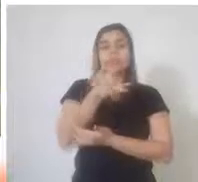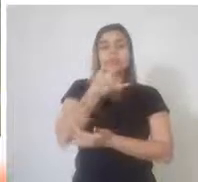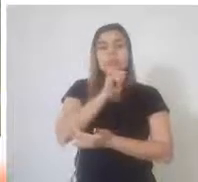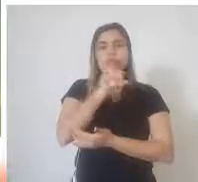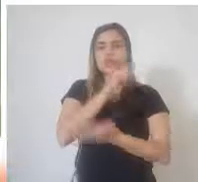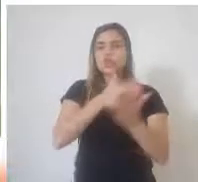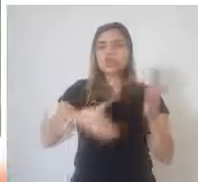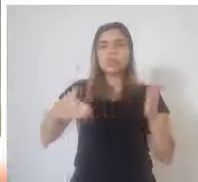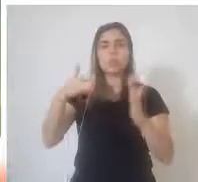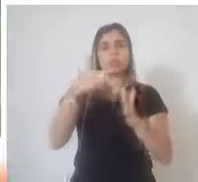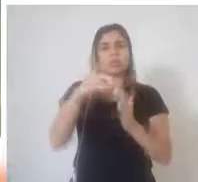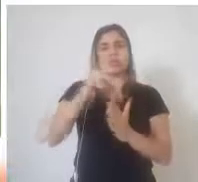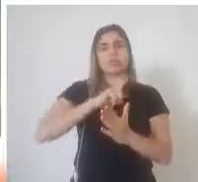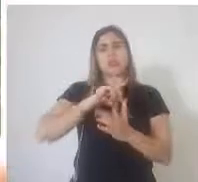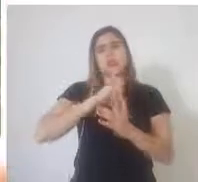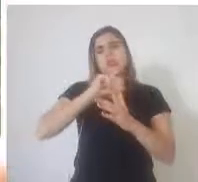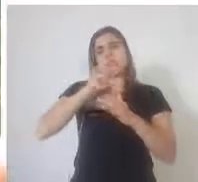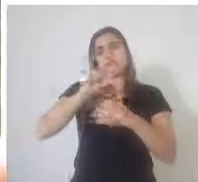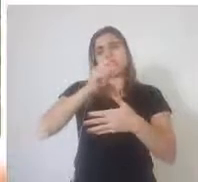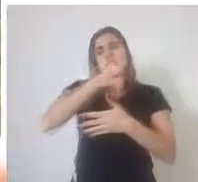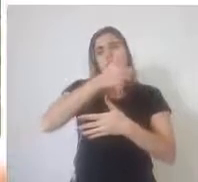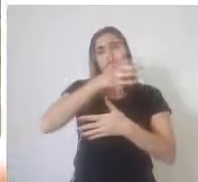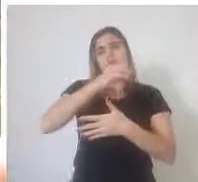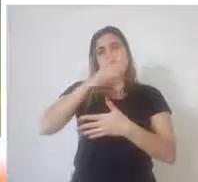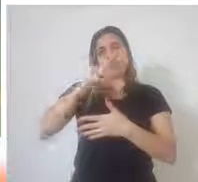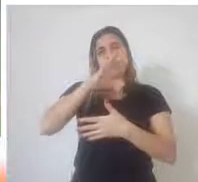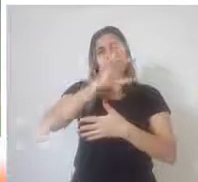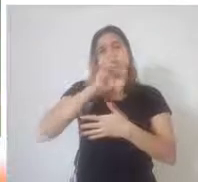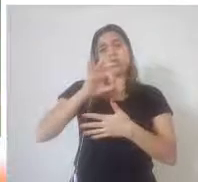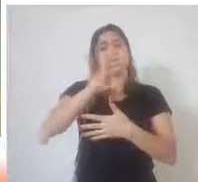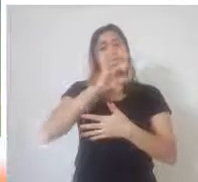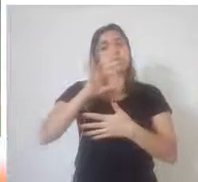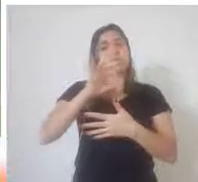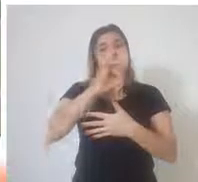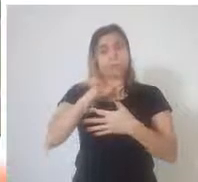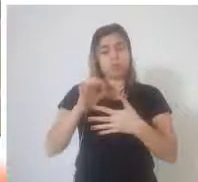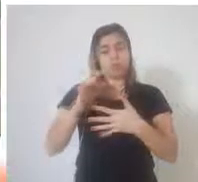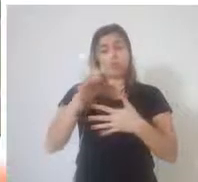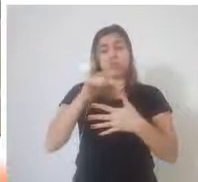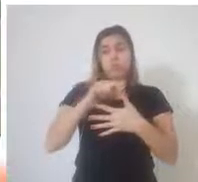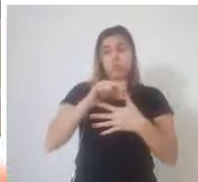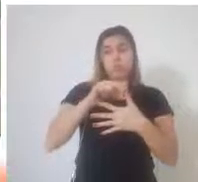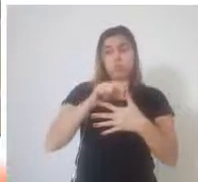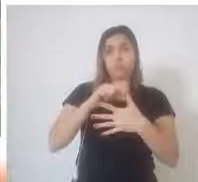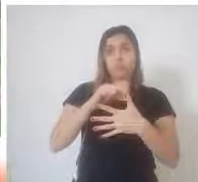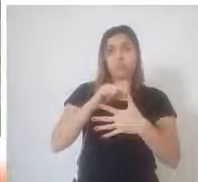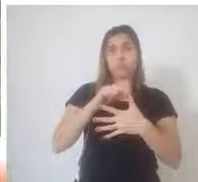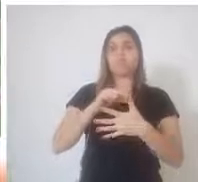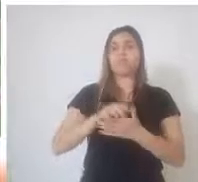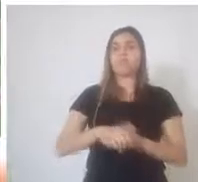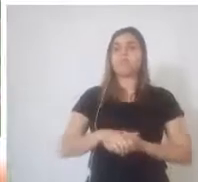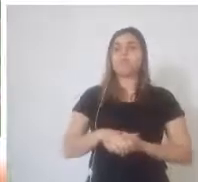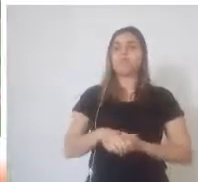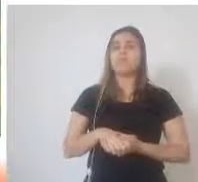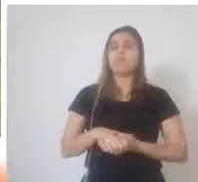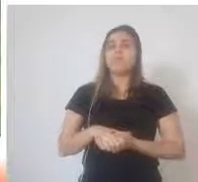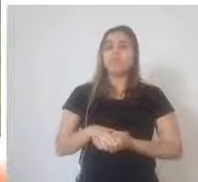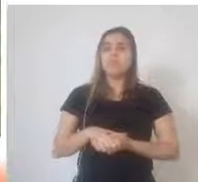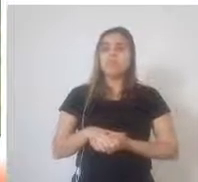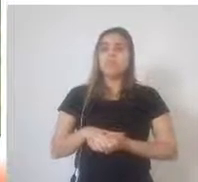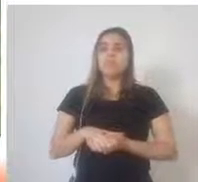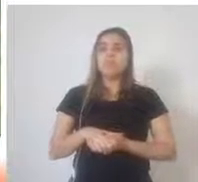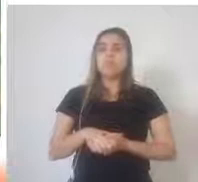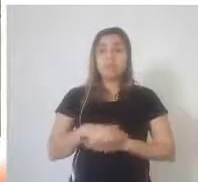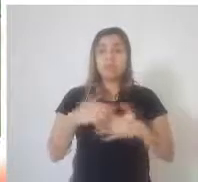né? Ou seja, é toda a matéria orgânica produzida durante a fotossíntese, no caso da PPB, né, produtividade